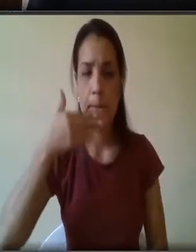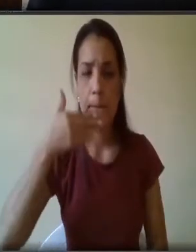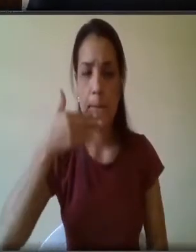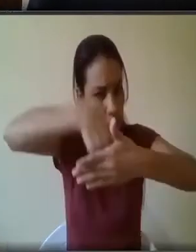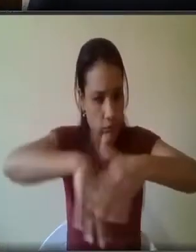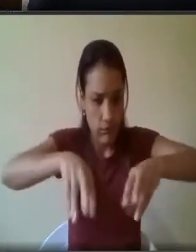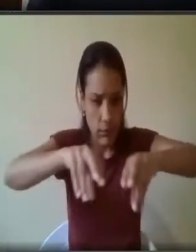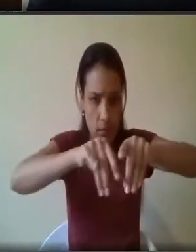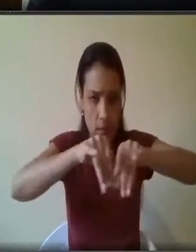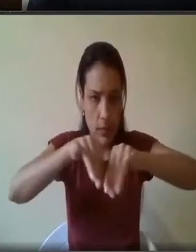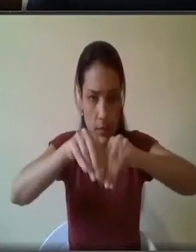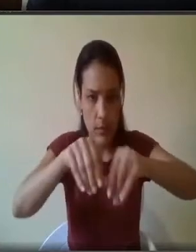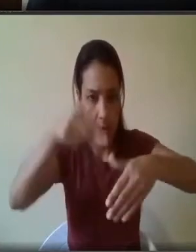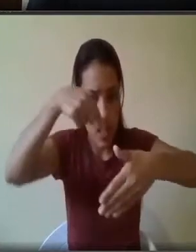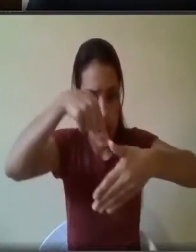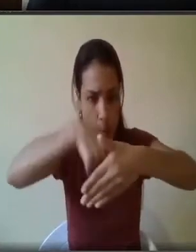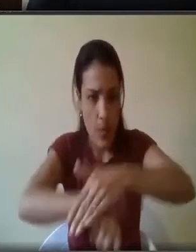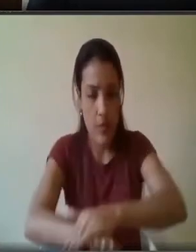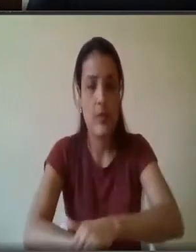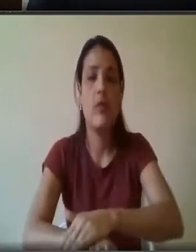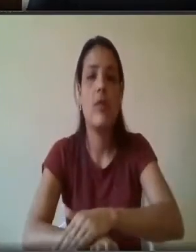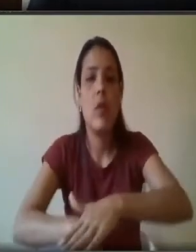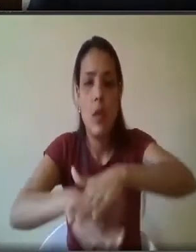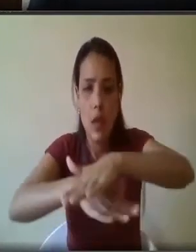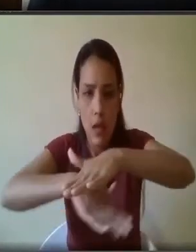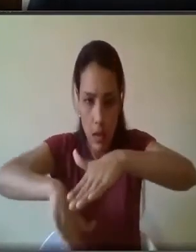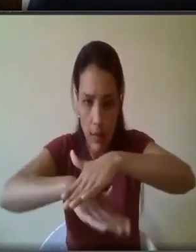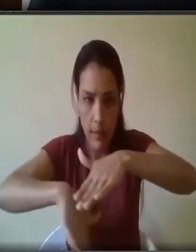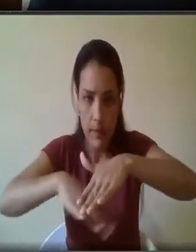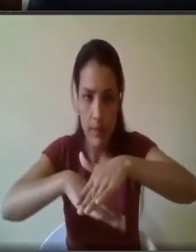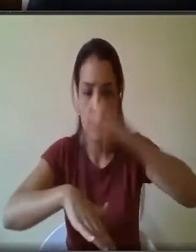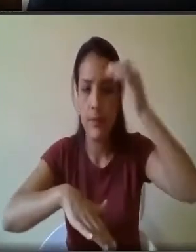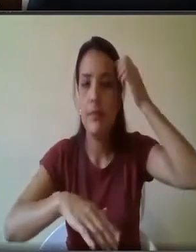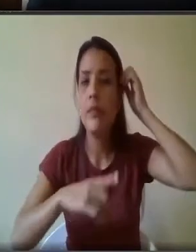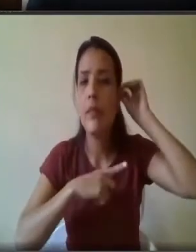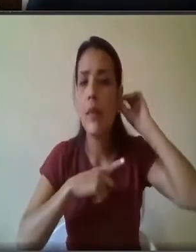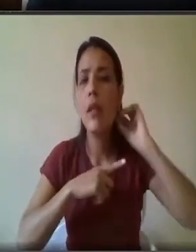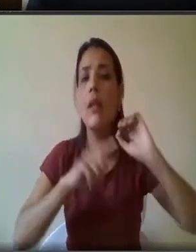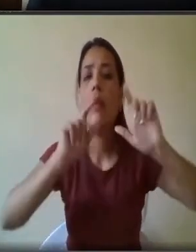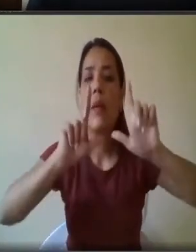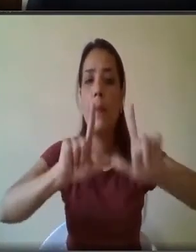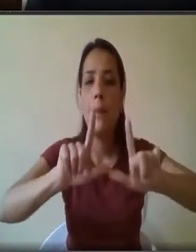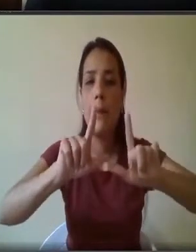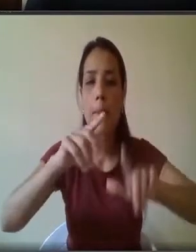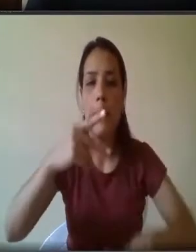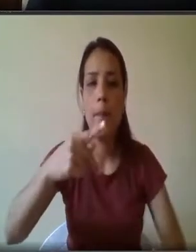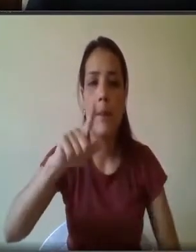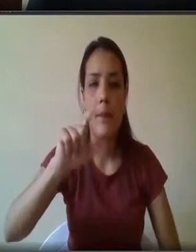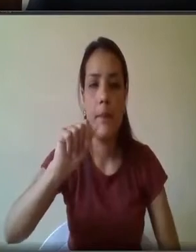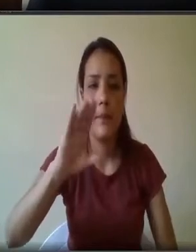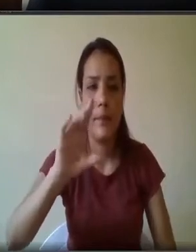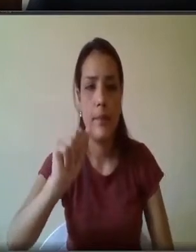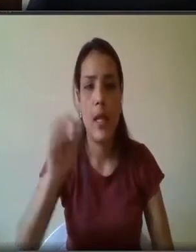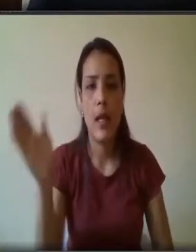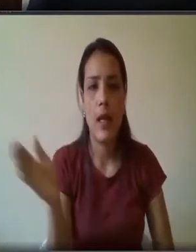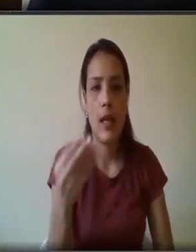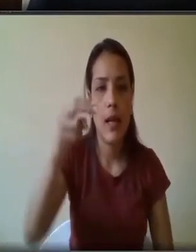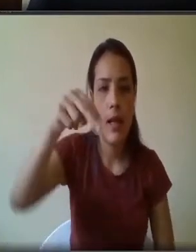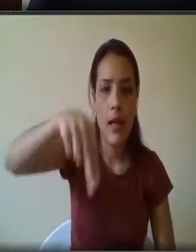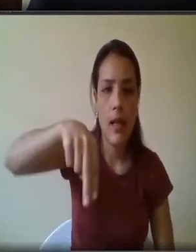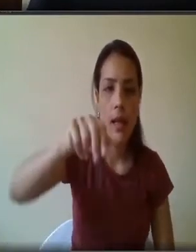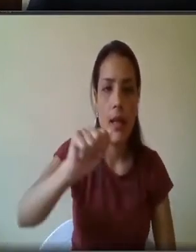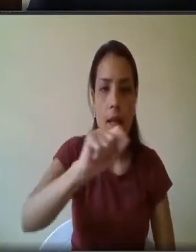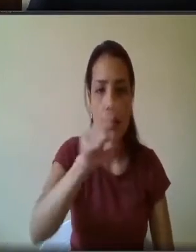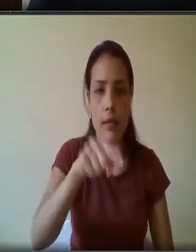exemplo, da placa de Nazca, que é uma placa que tem tudo a ver com a nossa realidade aqui no Brasil, e a placa que o Brasil está,